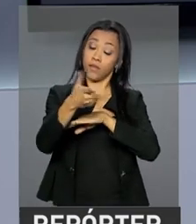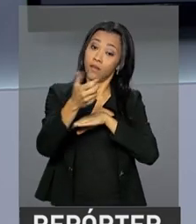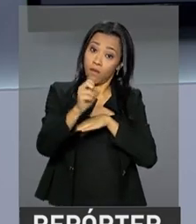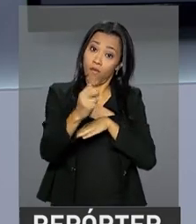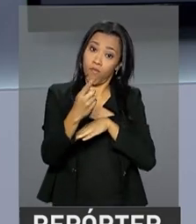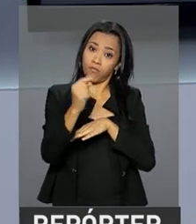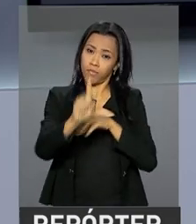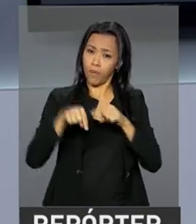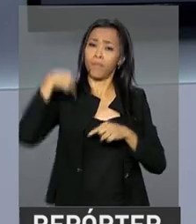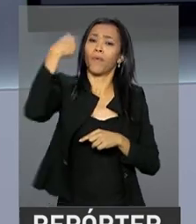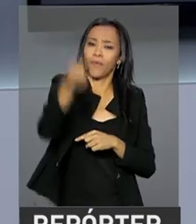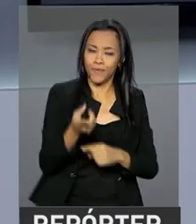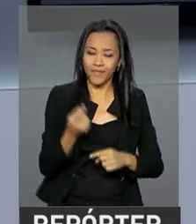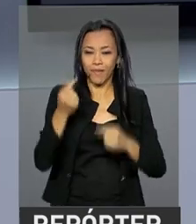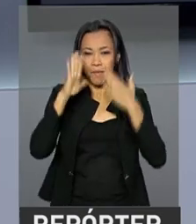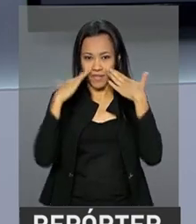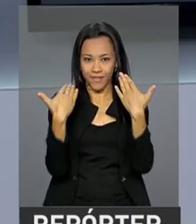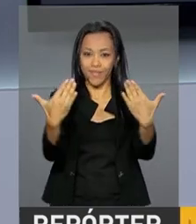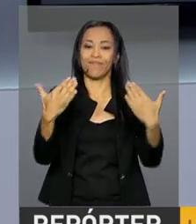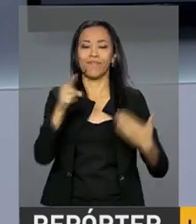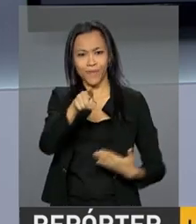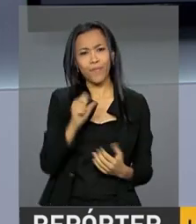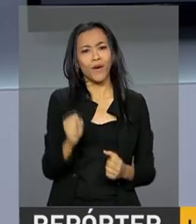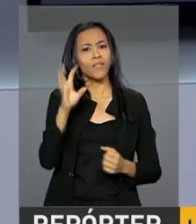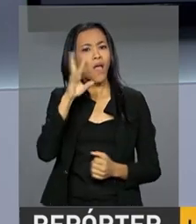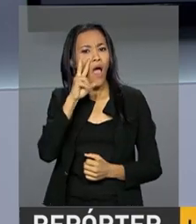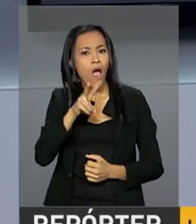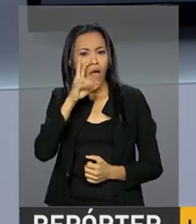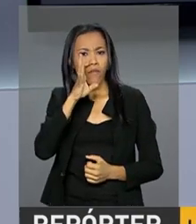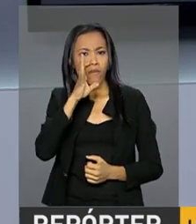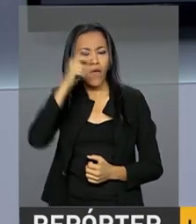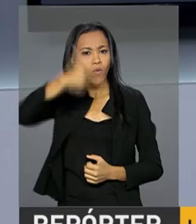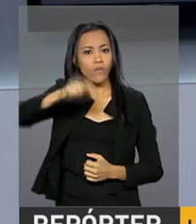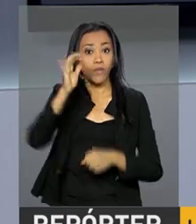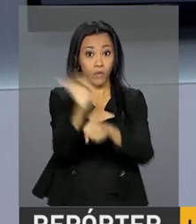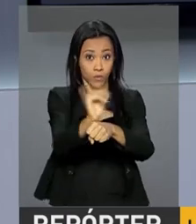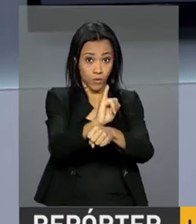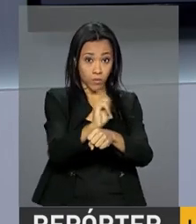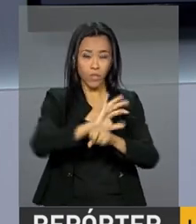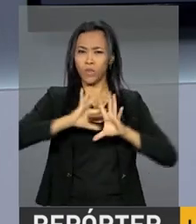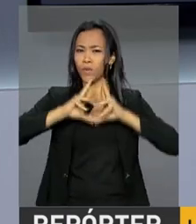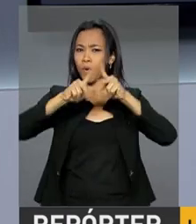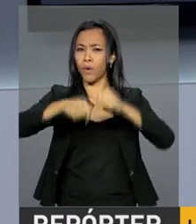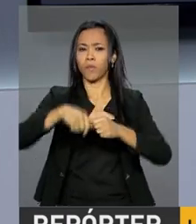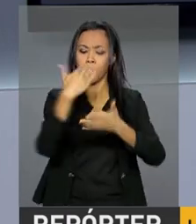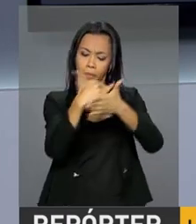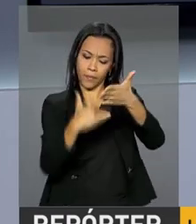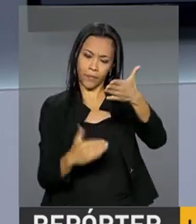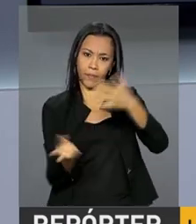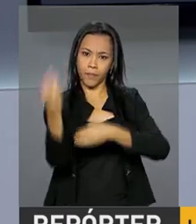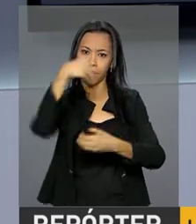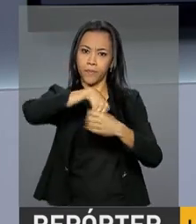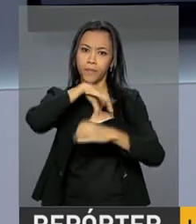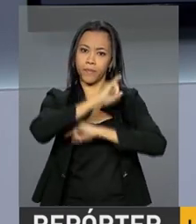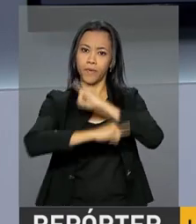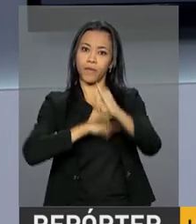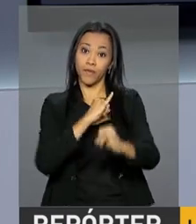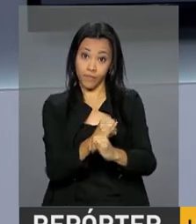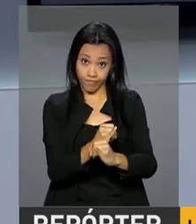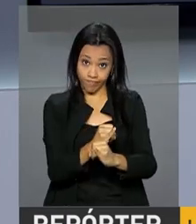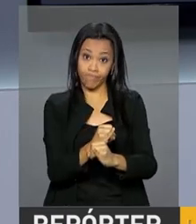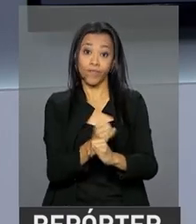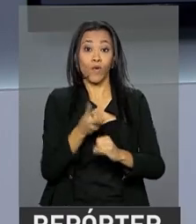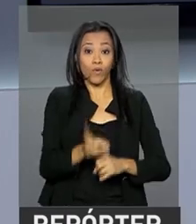ou em uma hora, na nossa próxima edição. Você pode rever as reportagens no YouTube e toda a programação também está em nossa página na